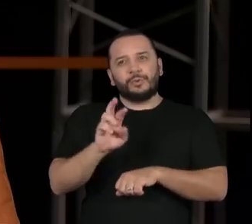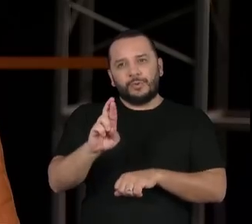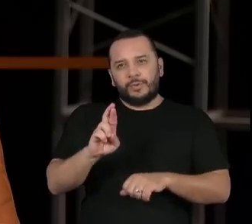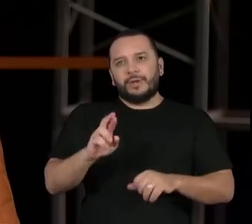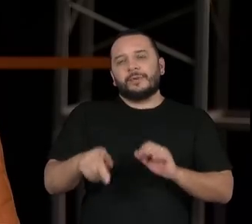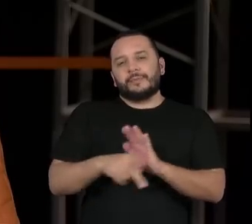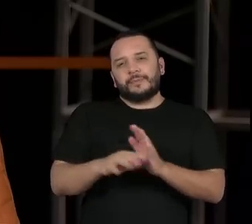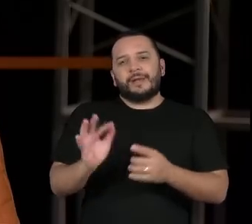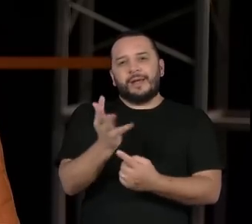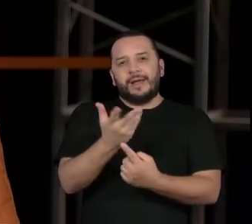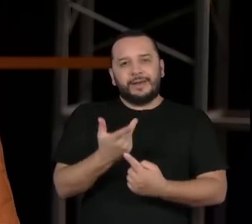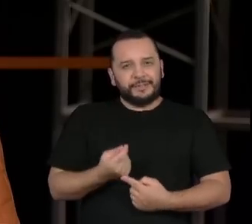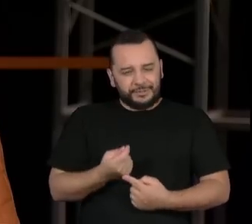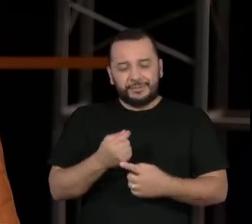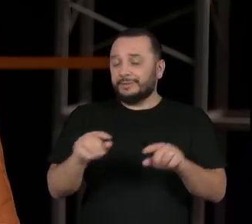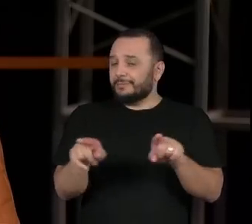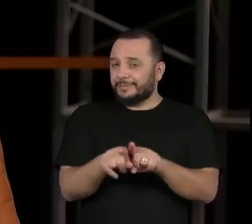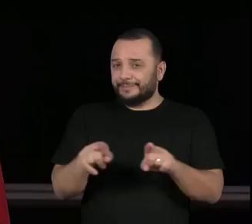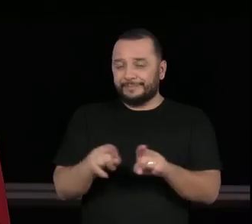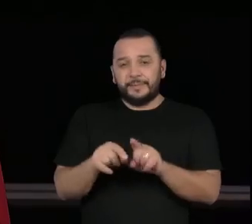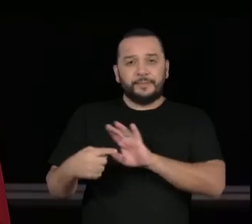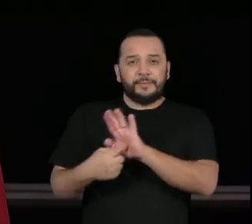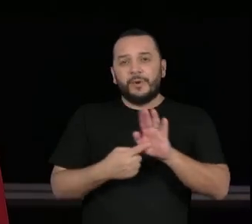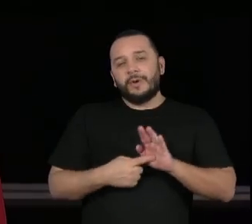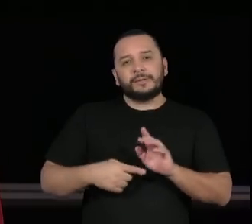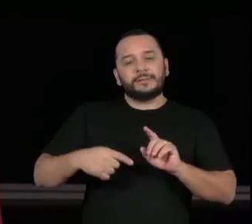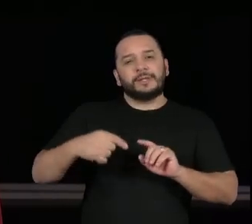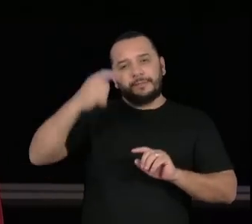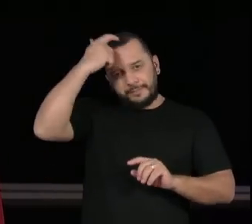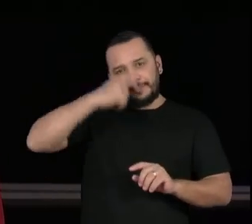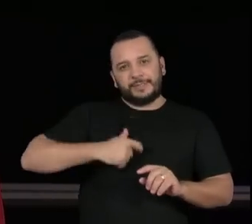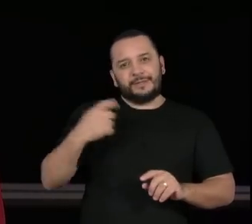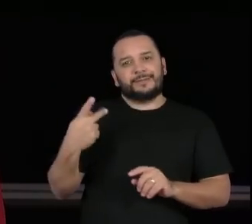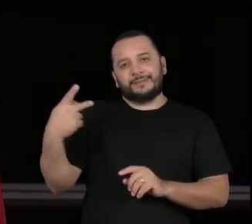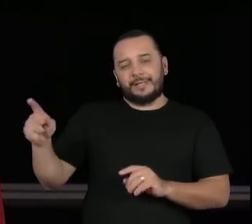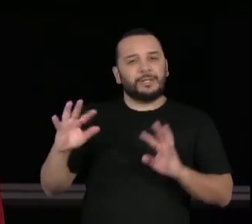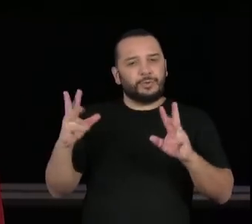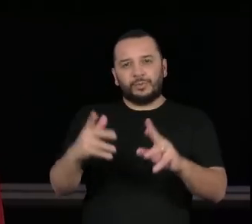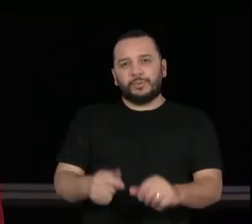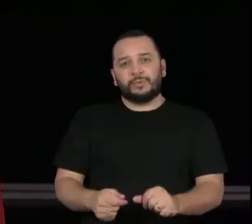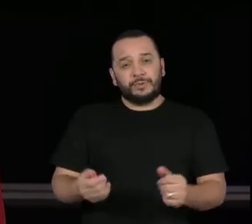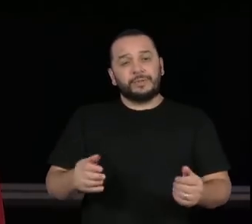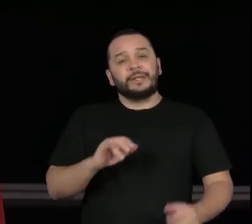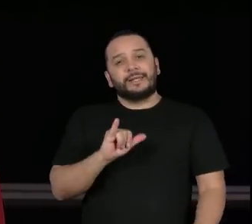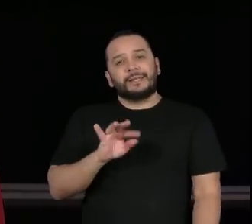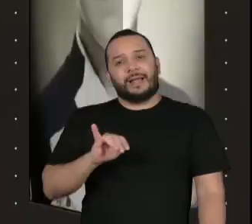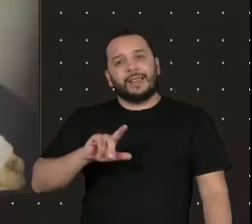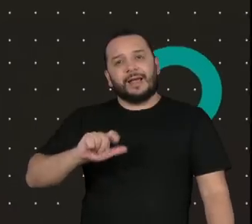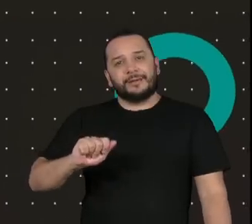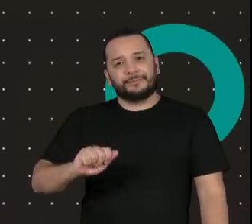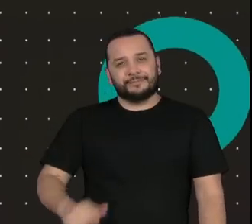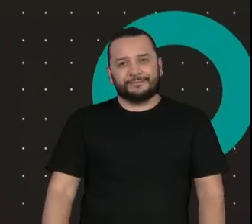sua forte personalidade em tudo o que faz. O Persona recebe hoje Ítala Nandi.